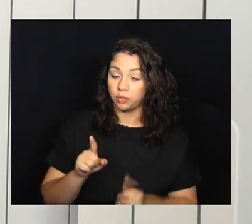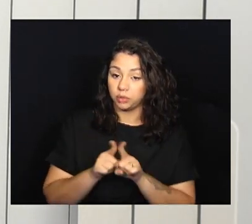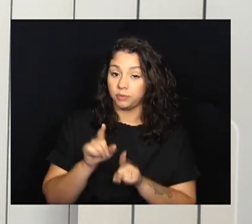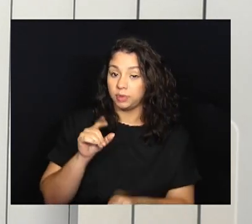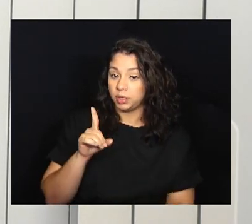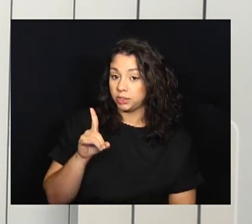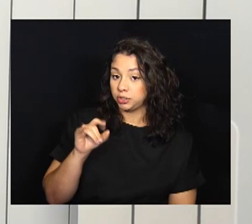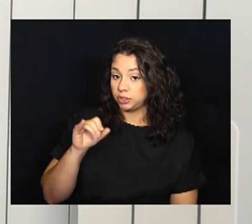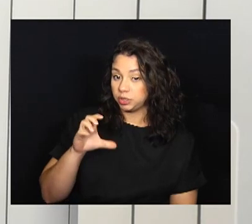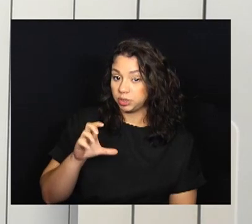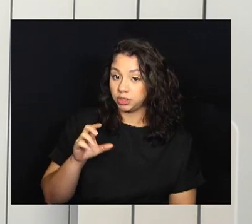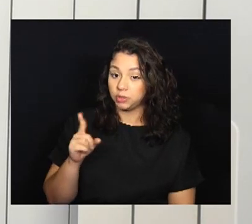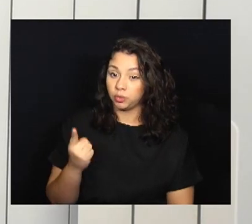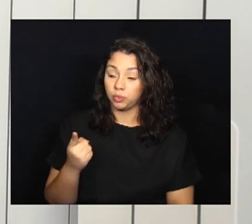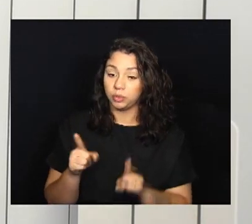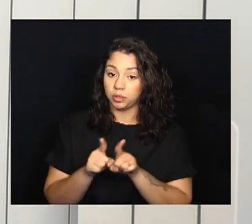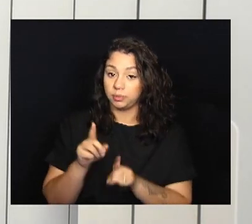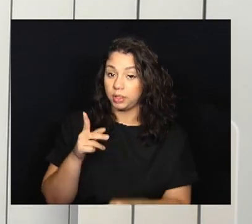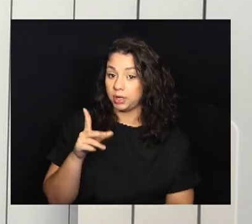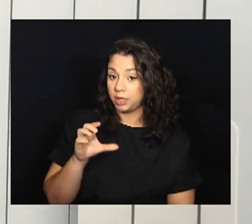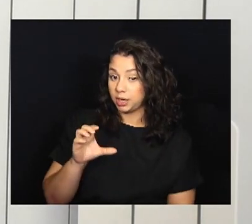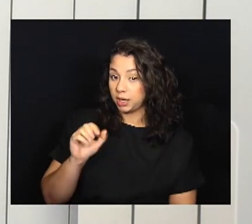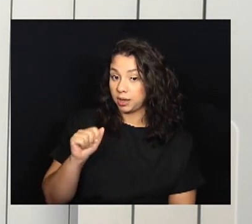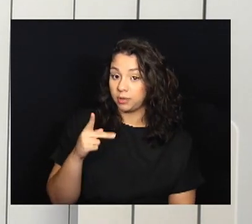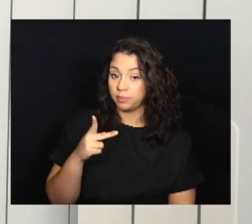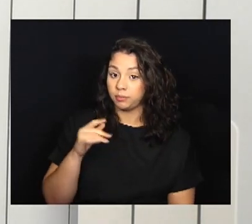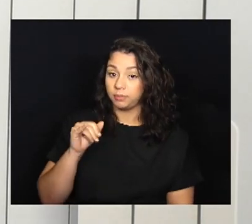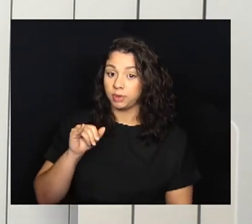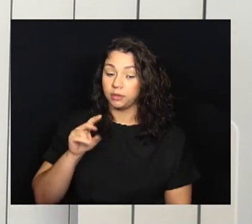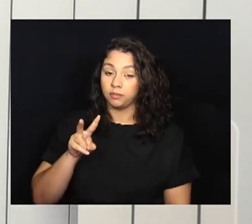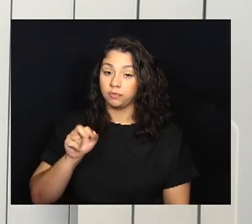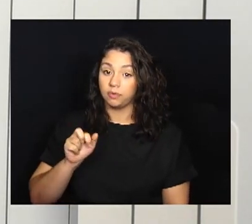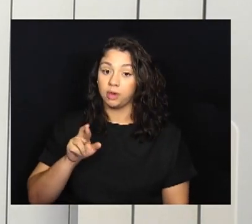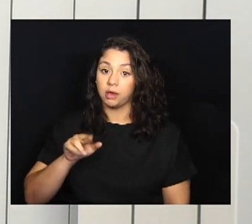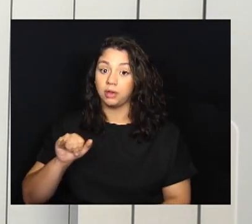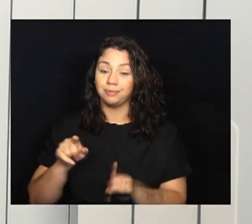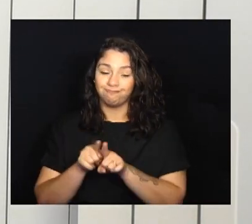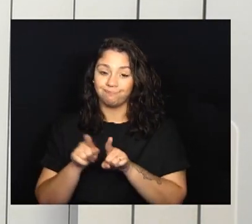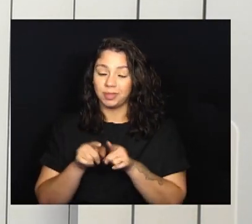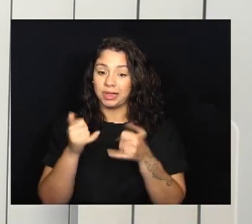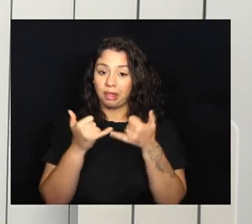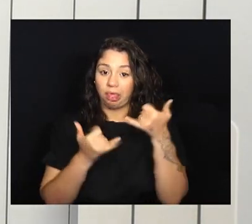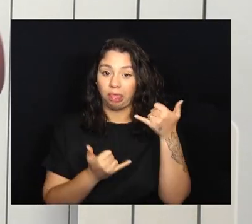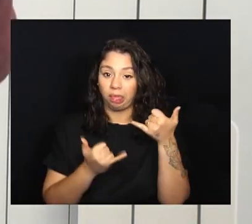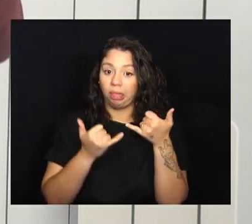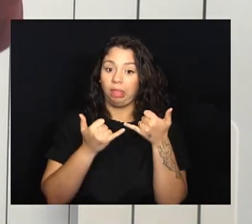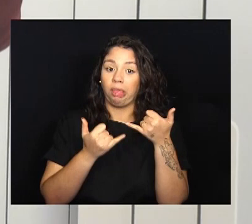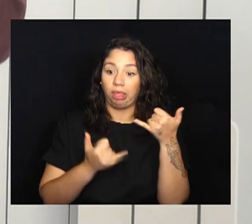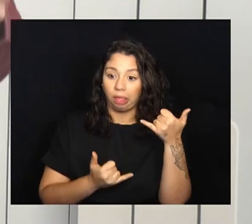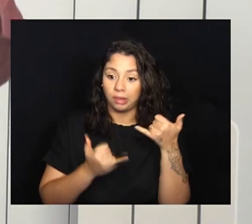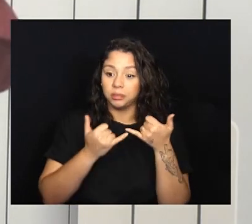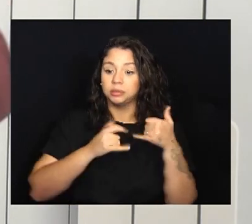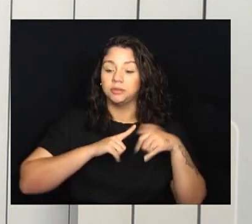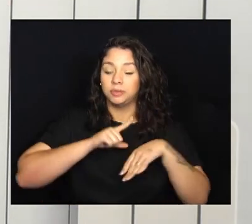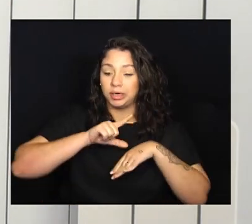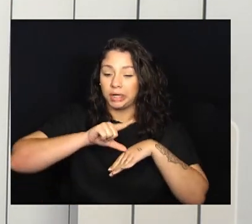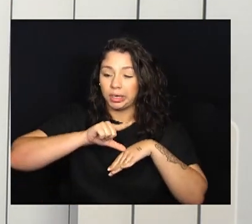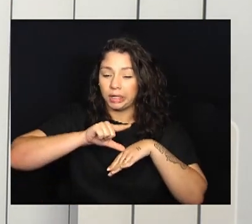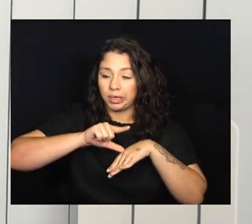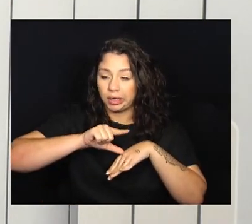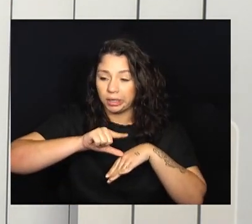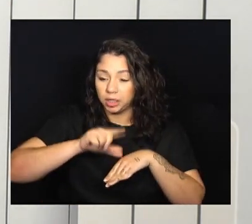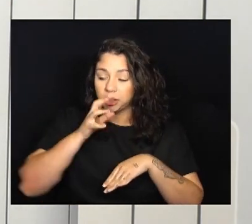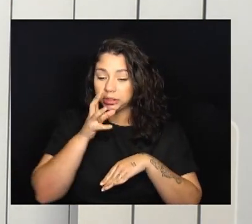Capivari também tiveram interrupção momentânea da energia e registraram atraso acima do normal